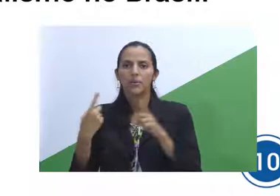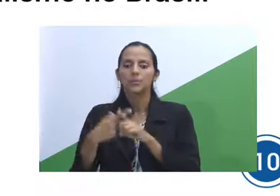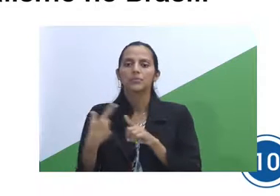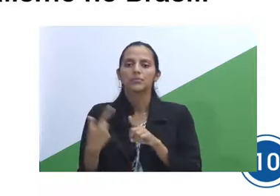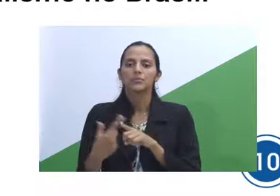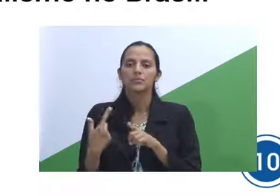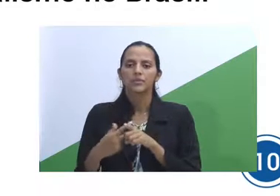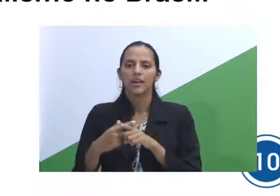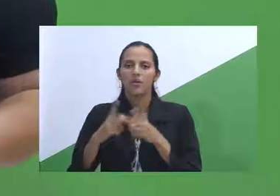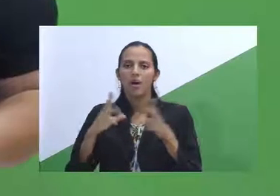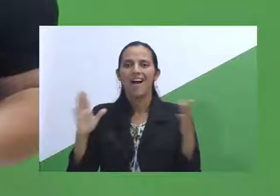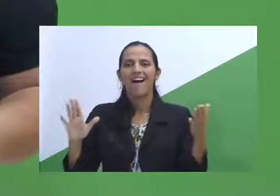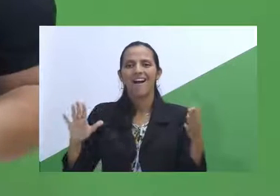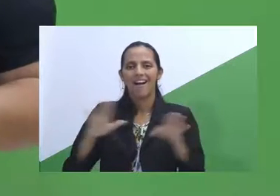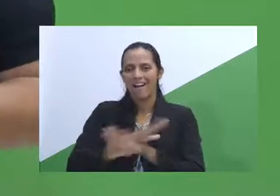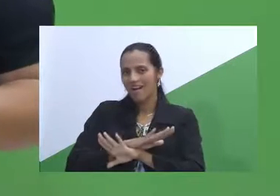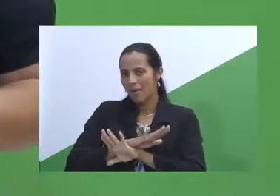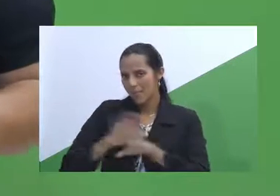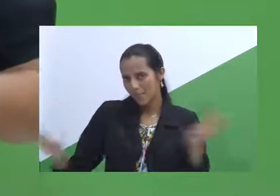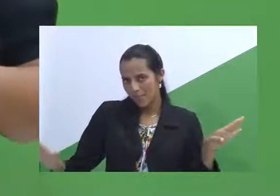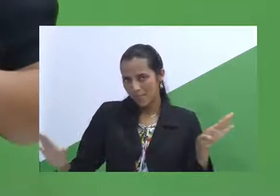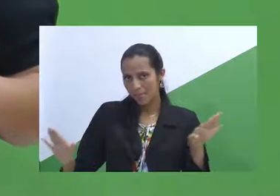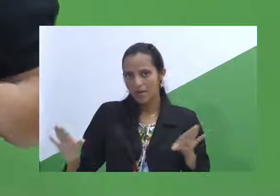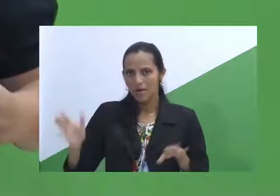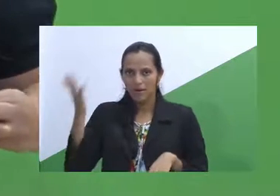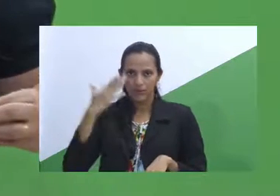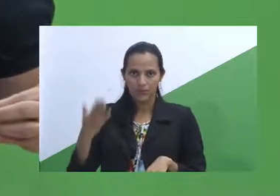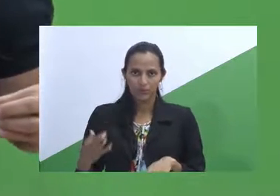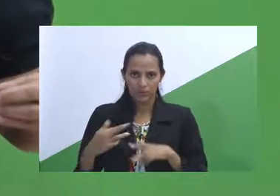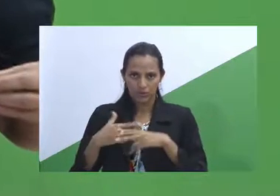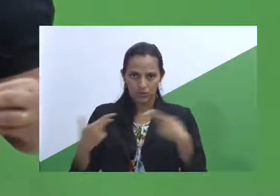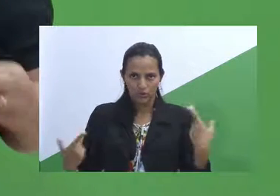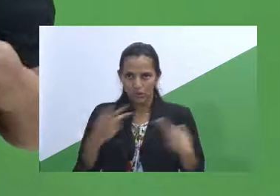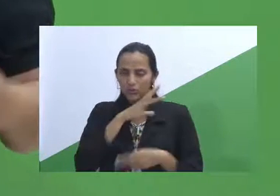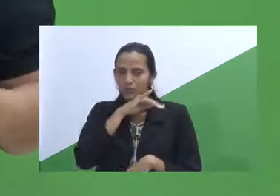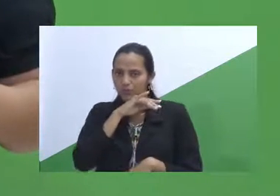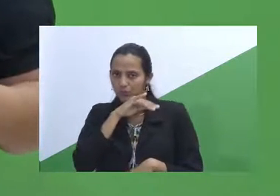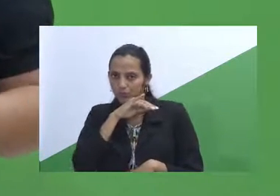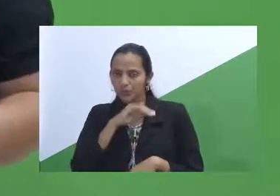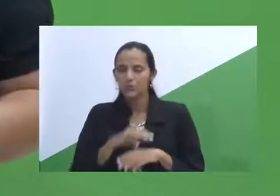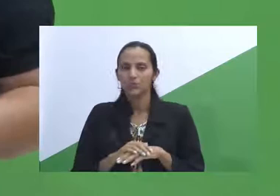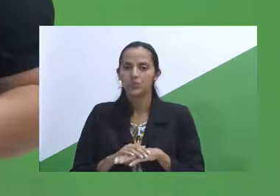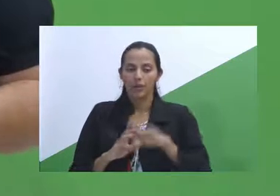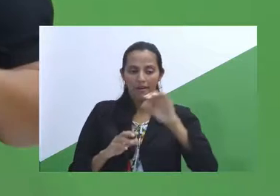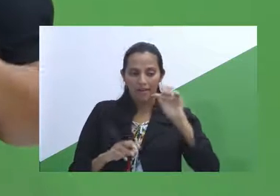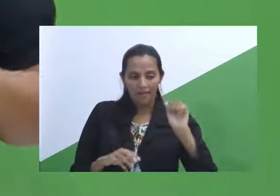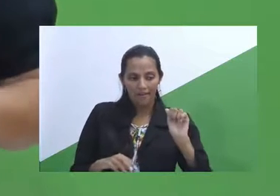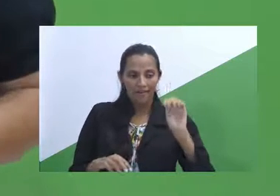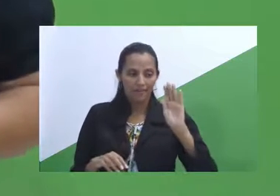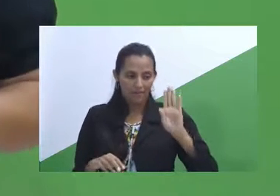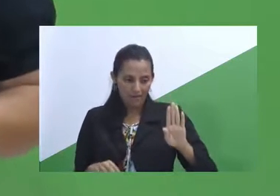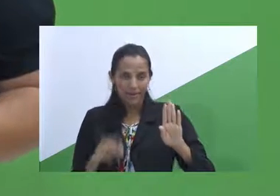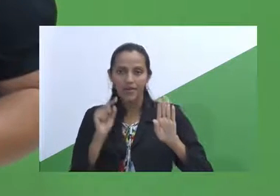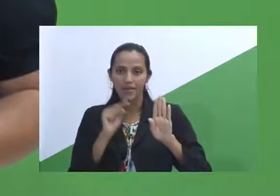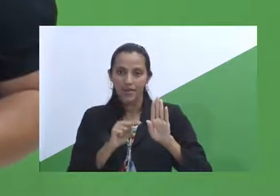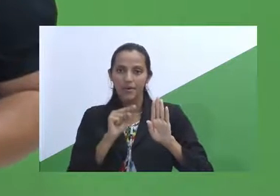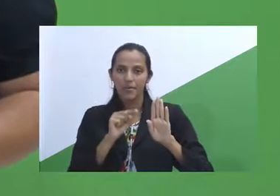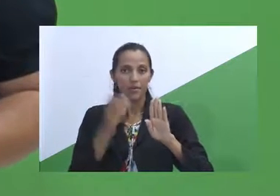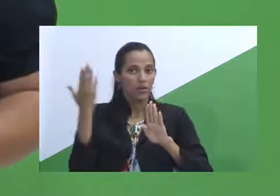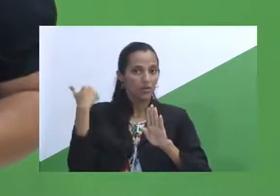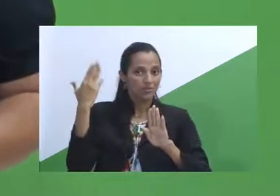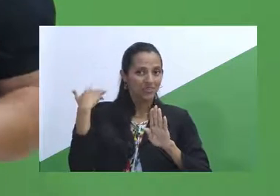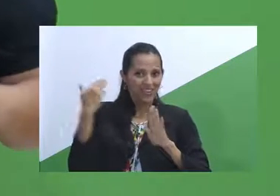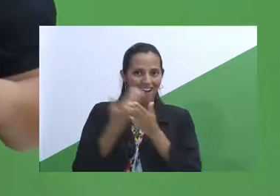esse integralismo no Brasil. A gente tem aí a extinção, então, né, dessa A e B, que como nós vimos, né, nas aulas